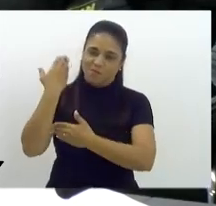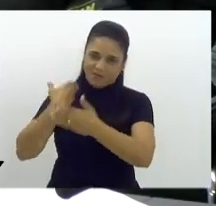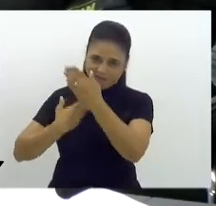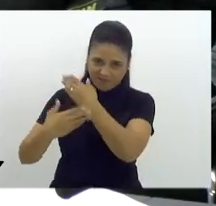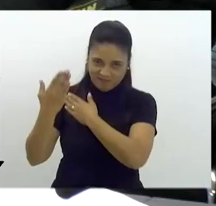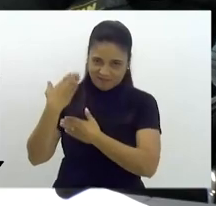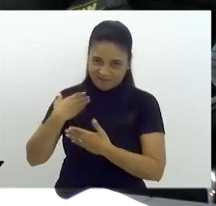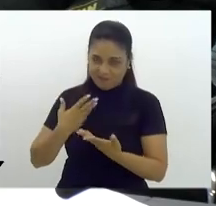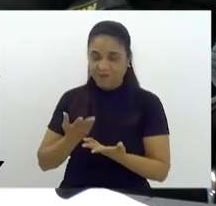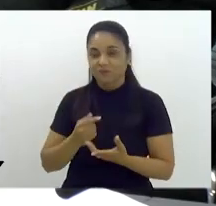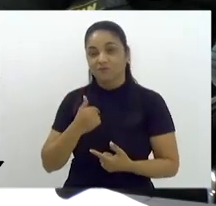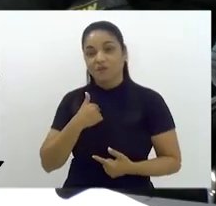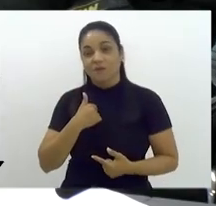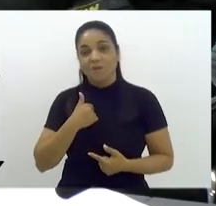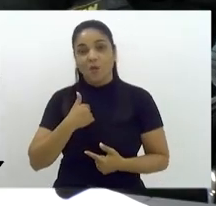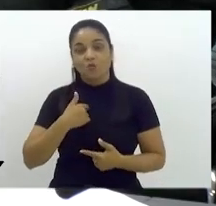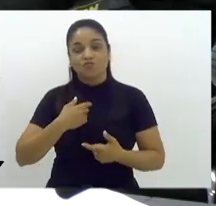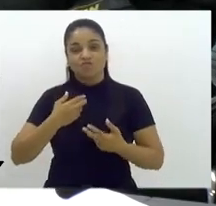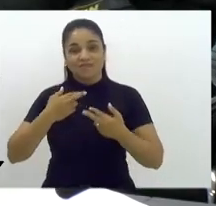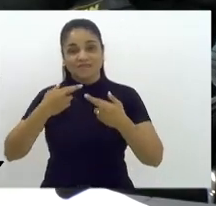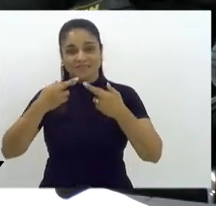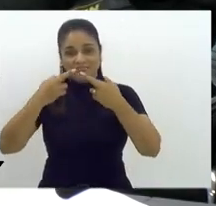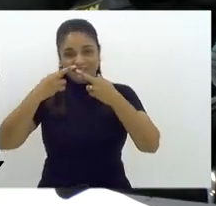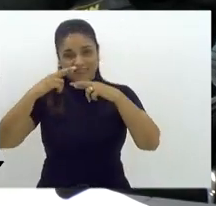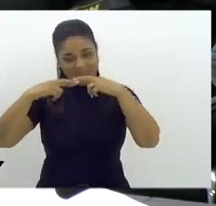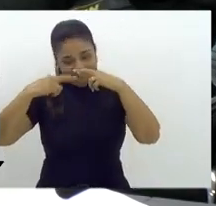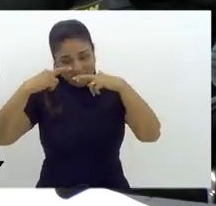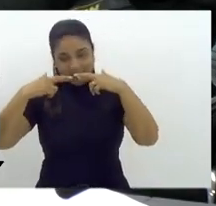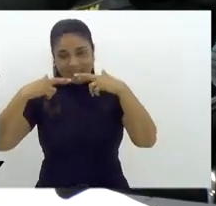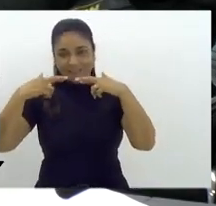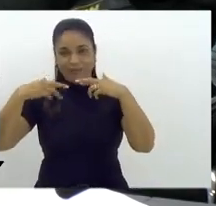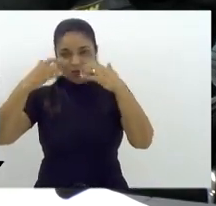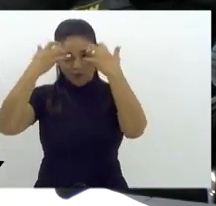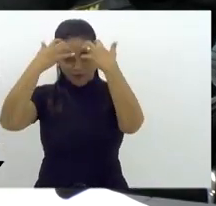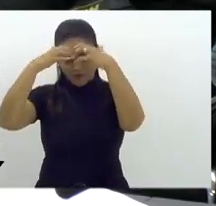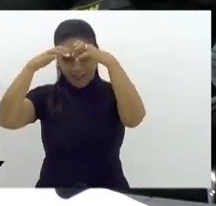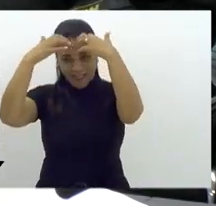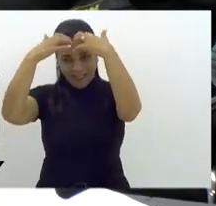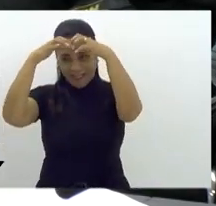mas meus neurônios estão em 2023